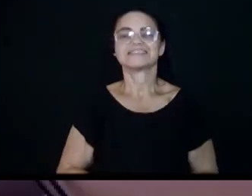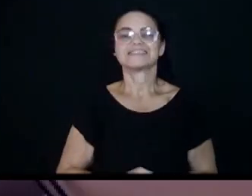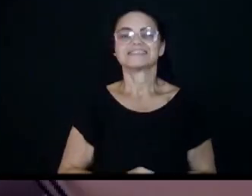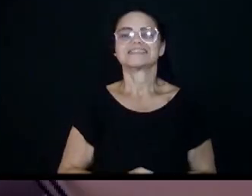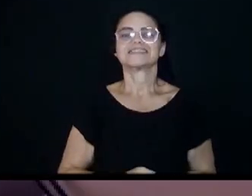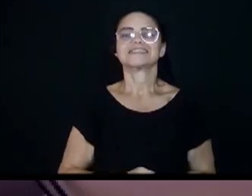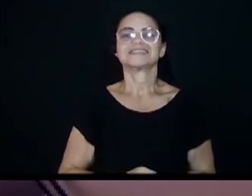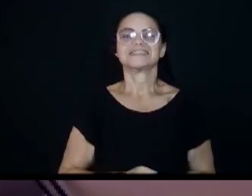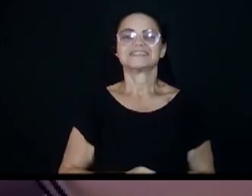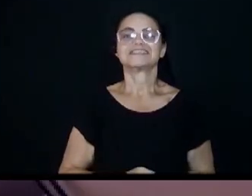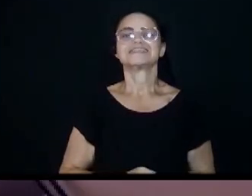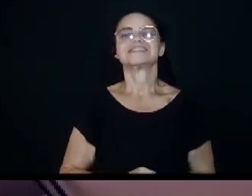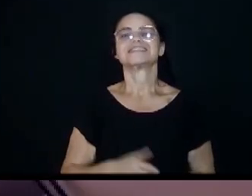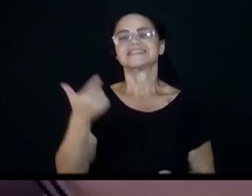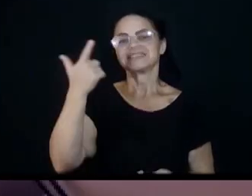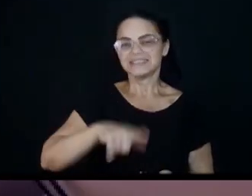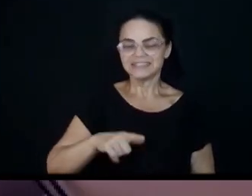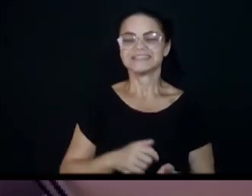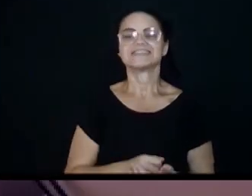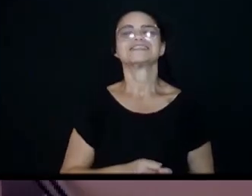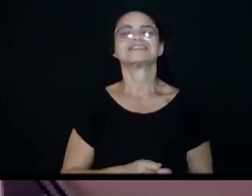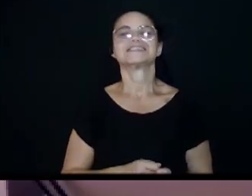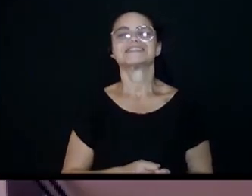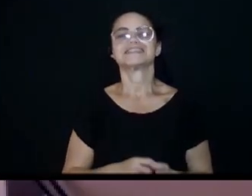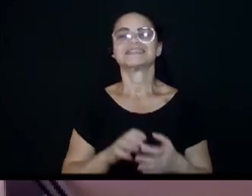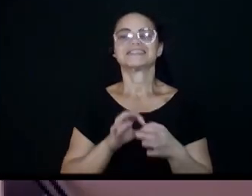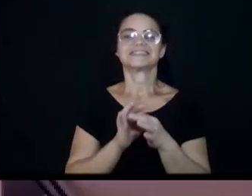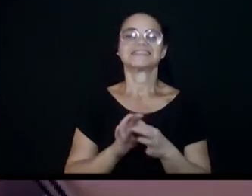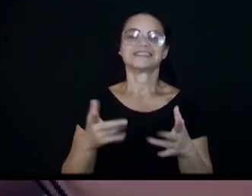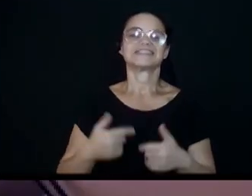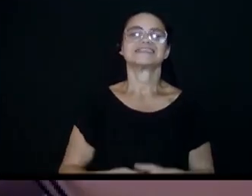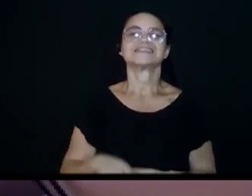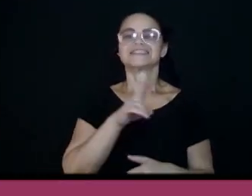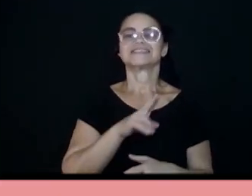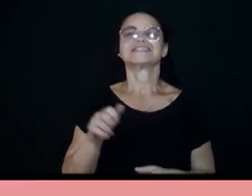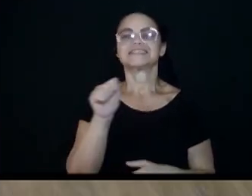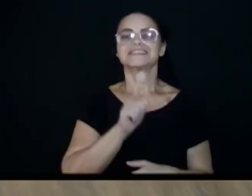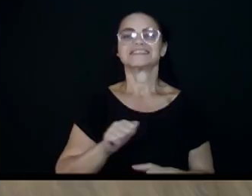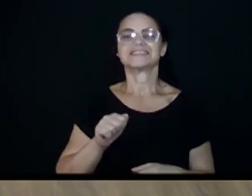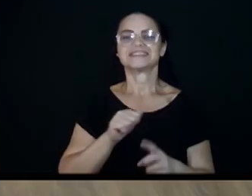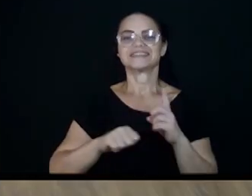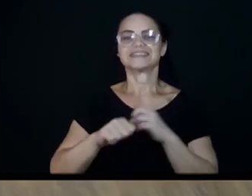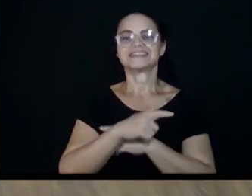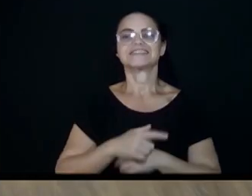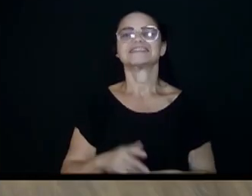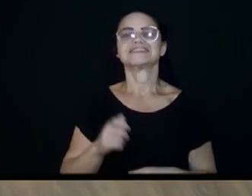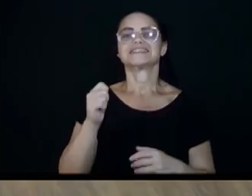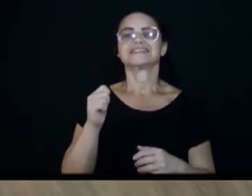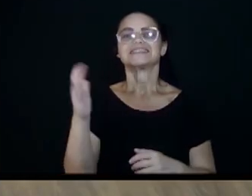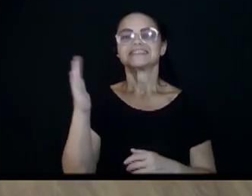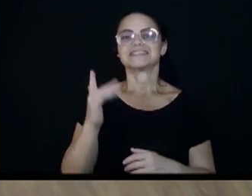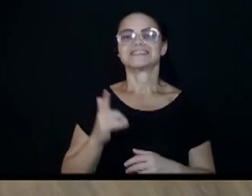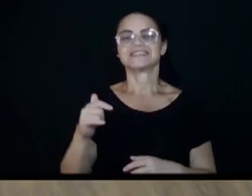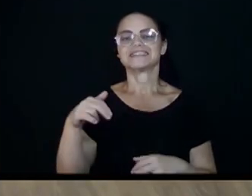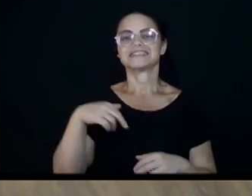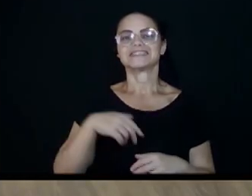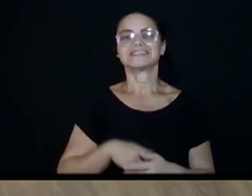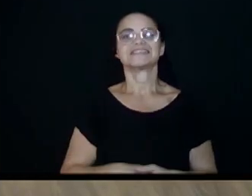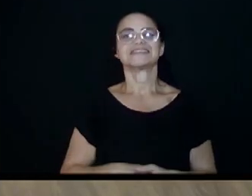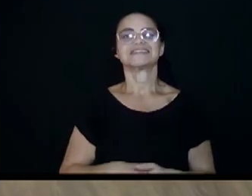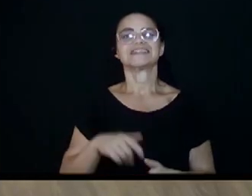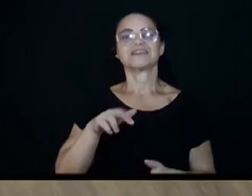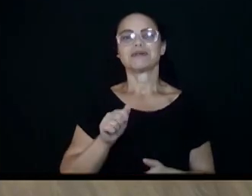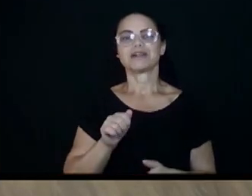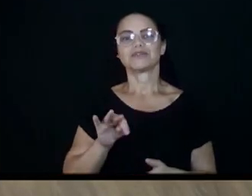Mais uma vez, estamos à disposição em nome da Sociedade Brasileira de Reumatologia. Muito obrigada. Bom, o programa Saúde